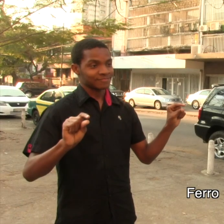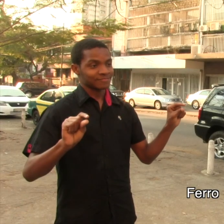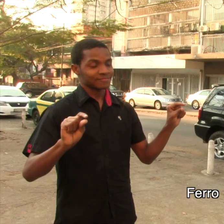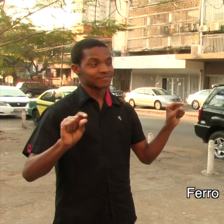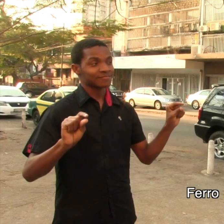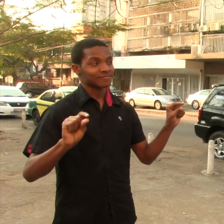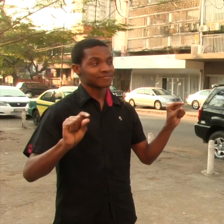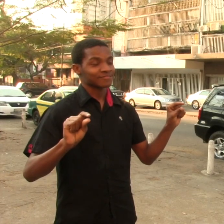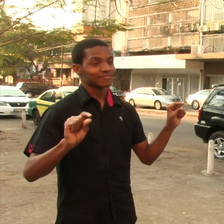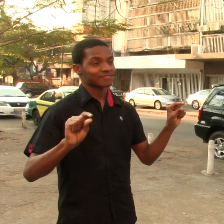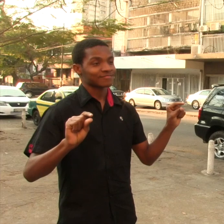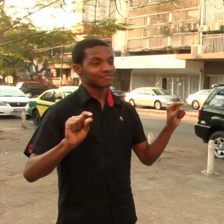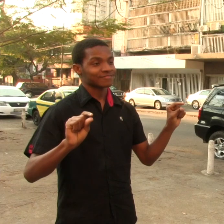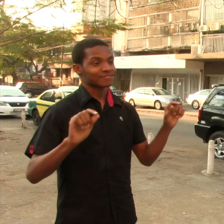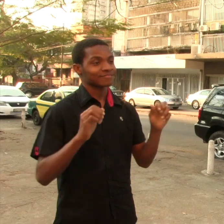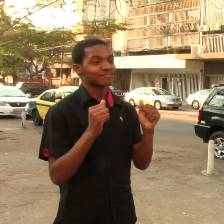Ferro.